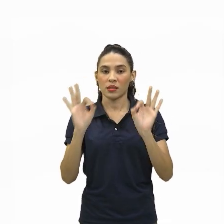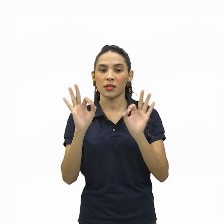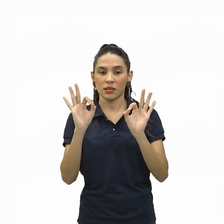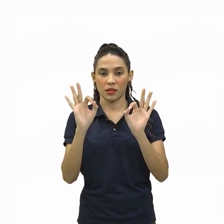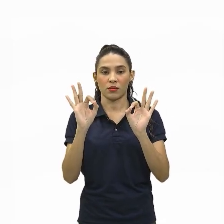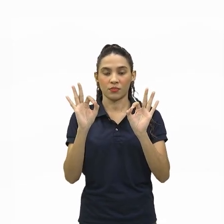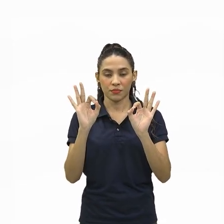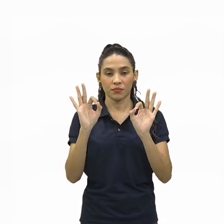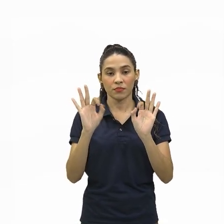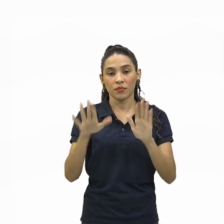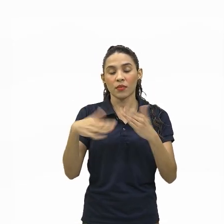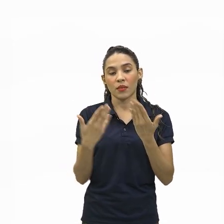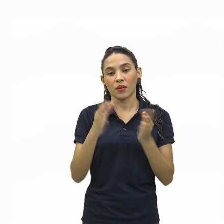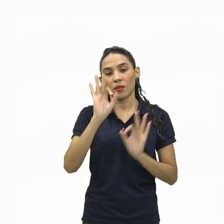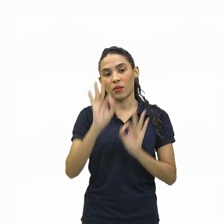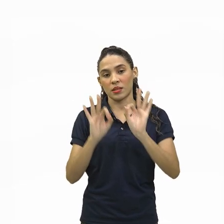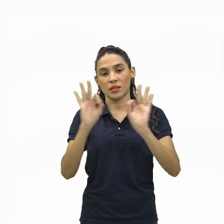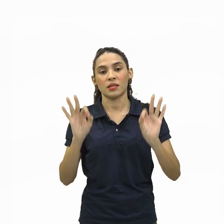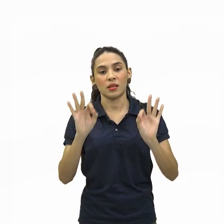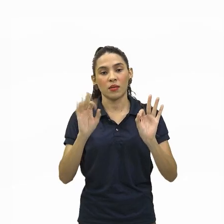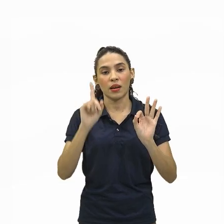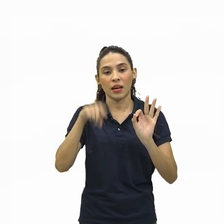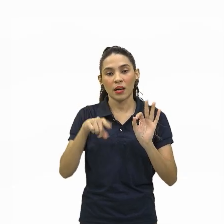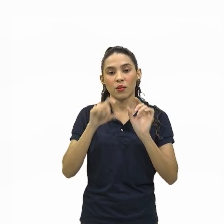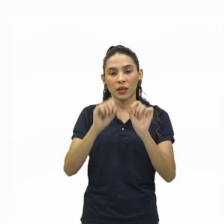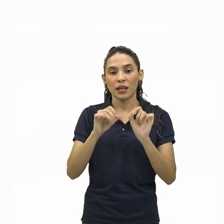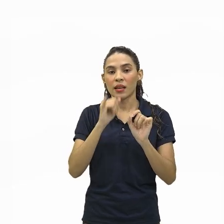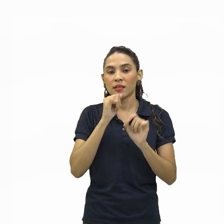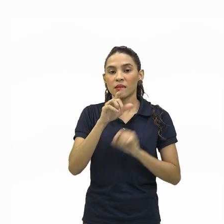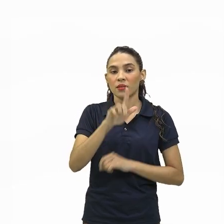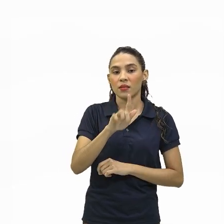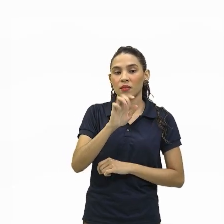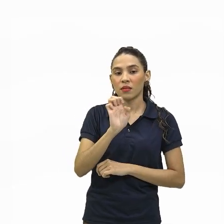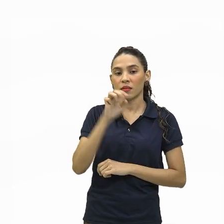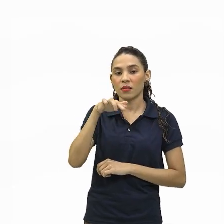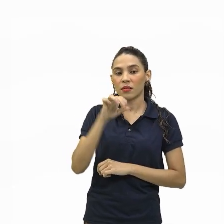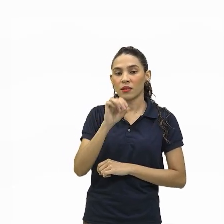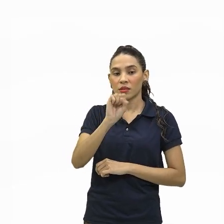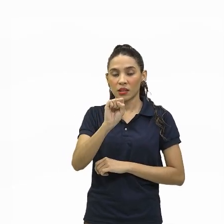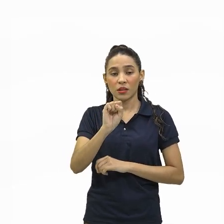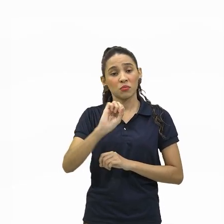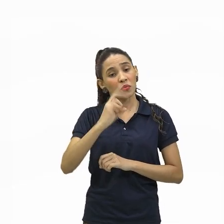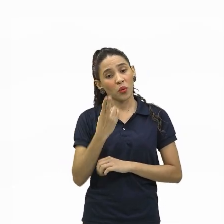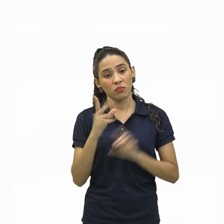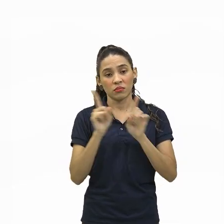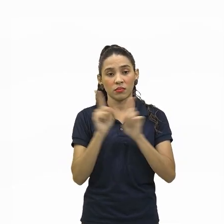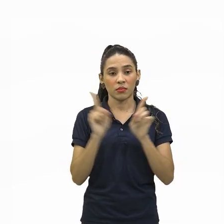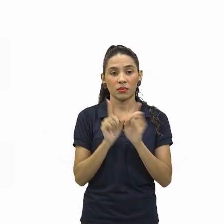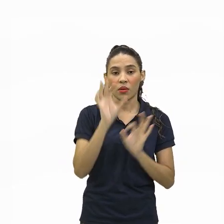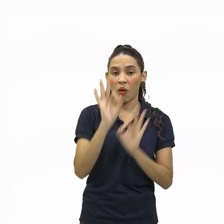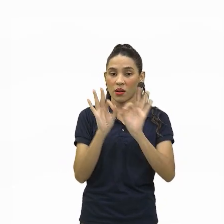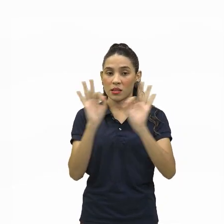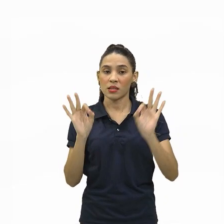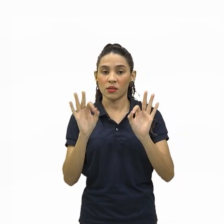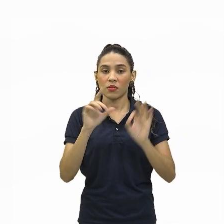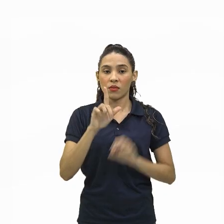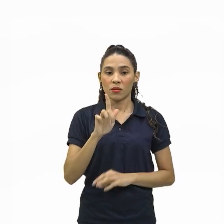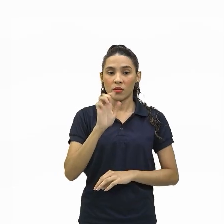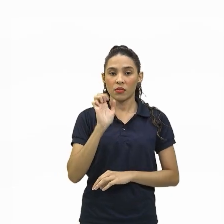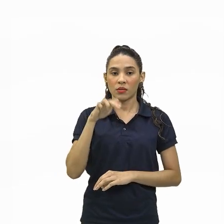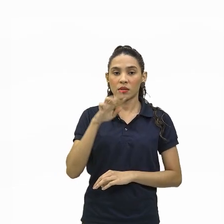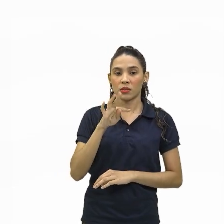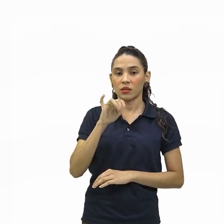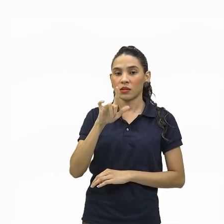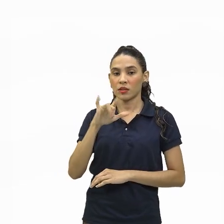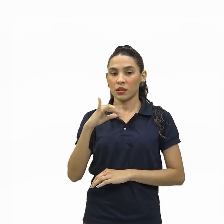organização. Essa organização ela vem em genos, tá? Ou chamamos de organização gentílica. Logo, logo